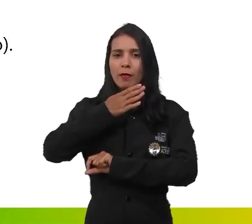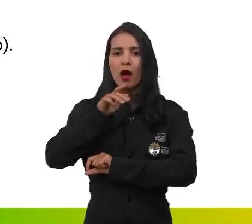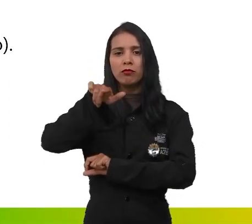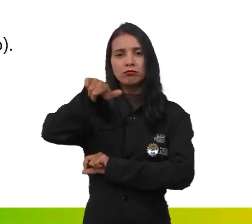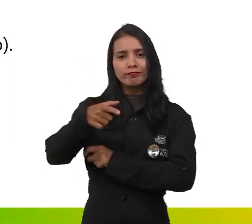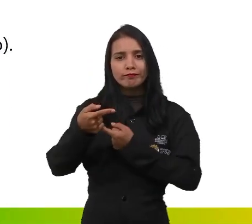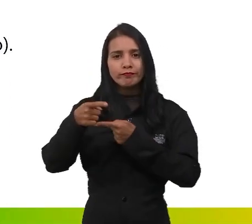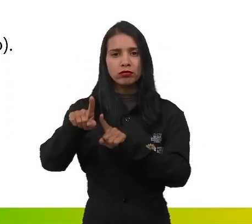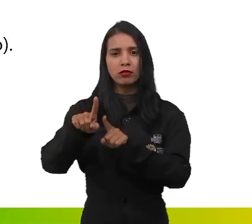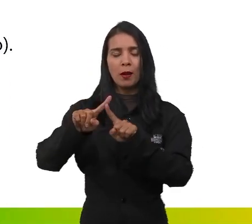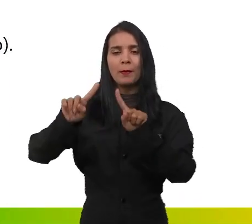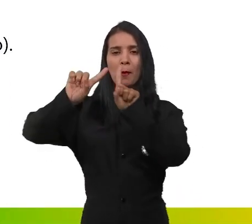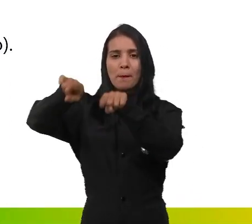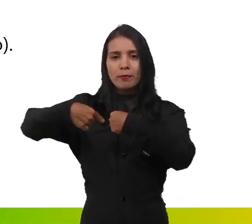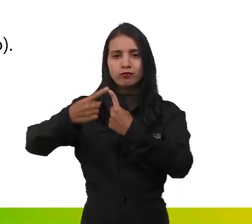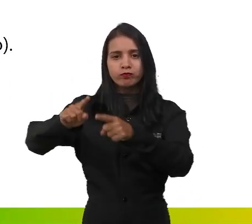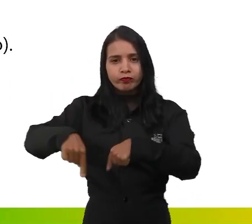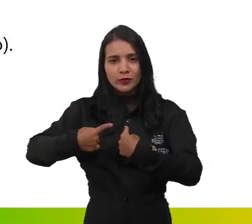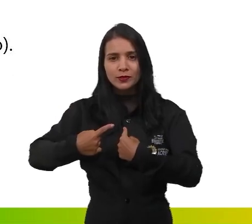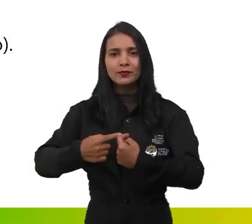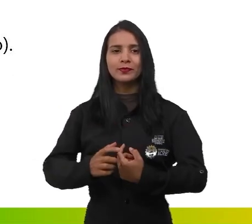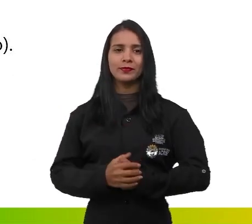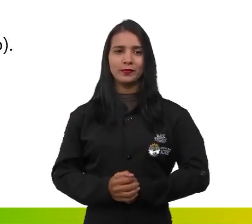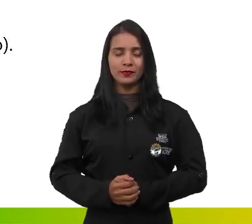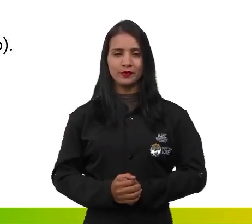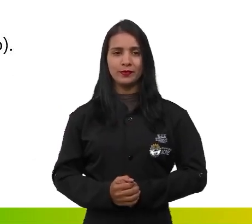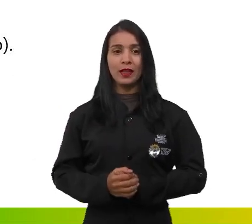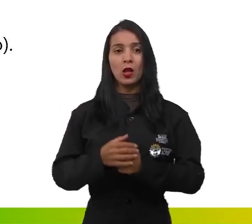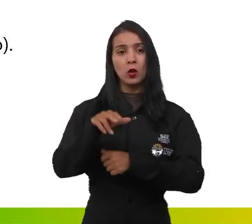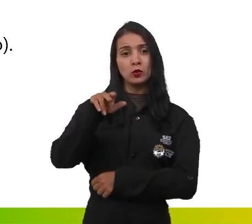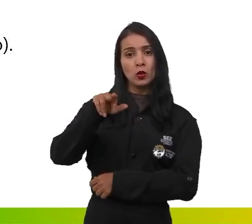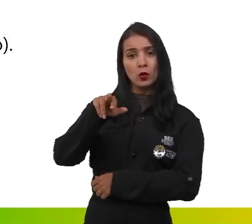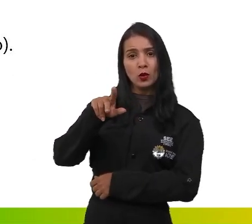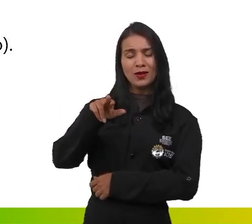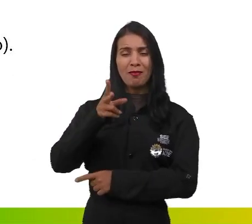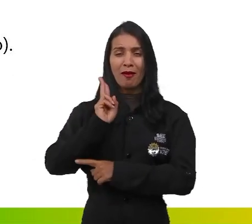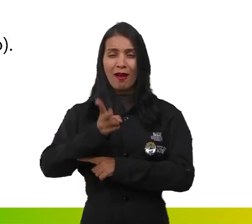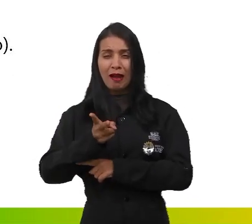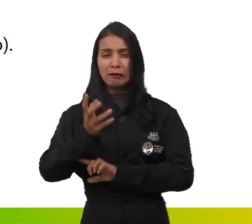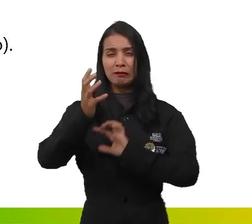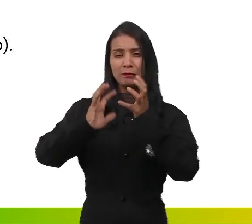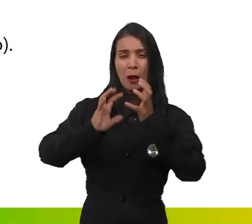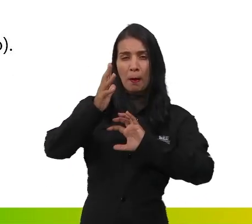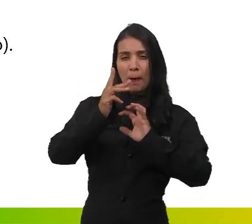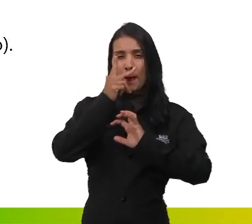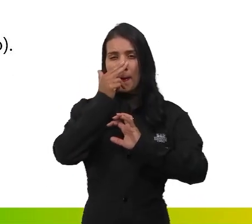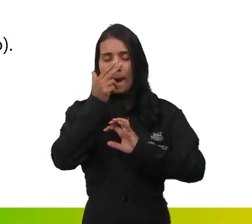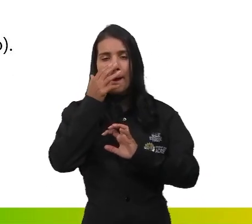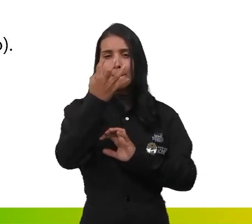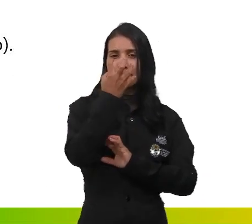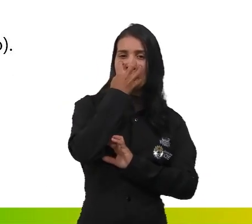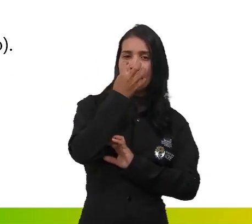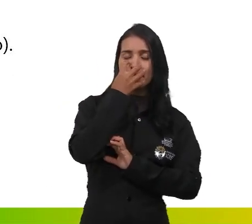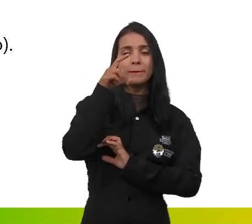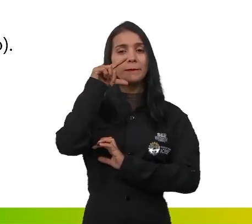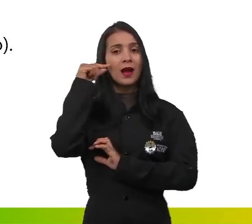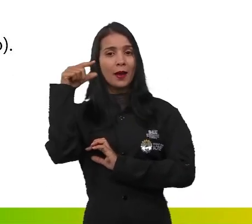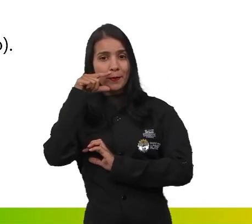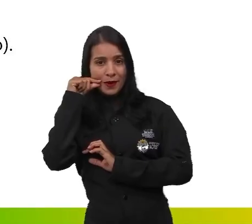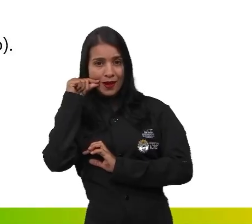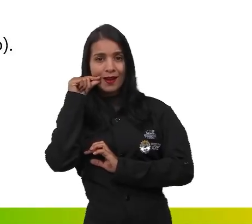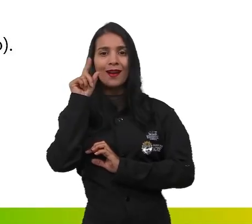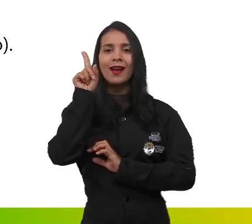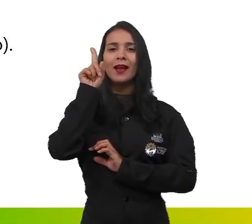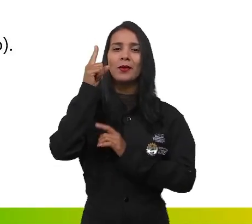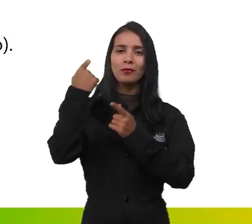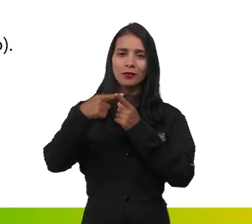si. Os hermanos se peleam como perro e gato, ou brigam com cachorro e gato, ou isso quer dizer o quê? Que eles vivem